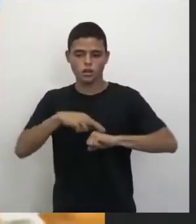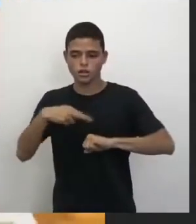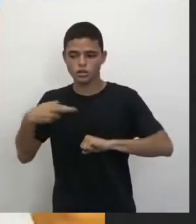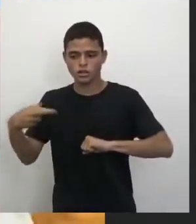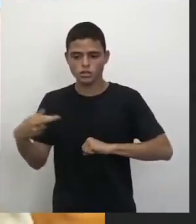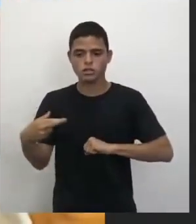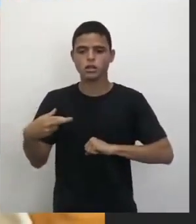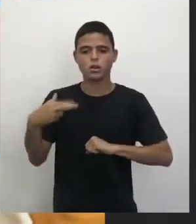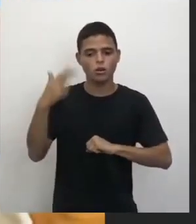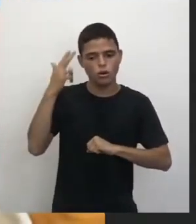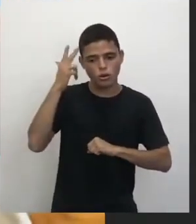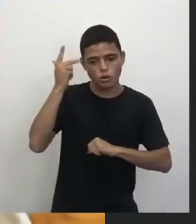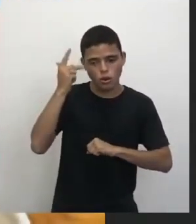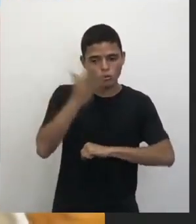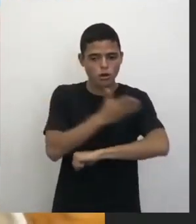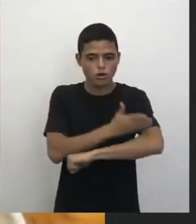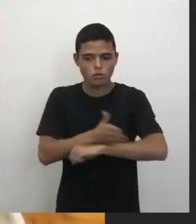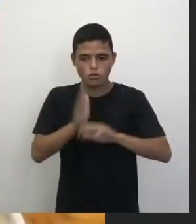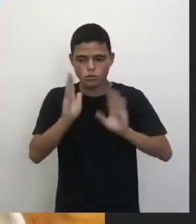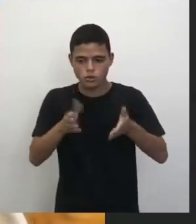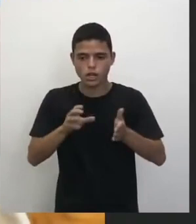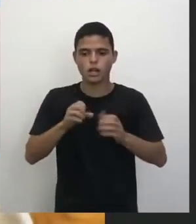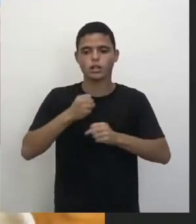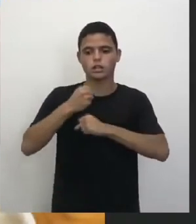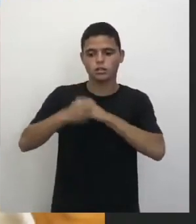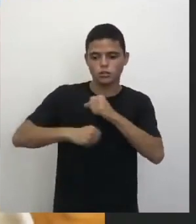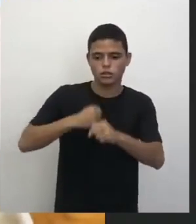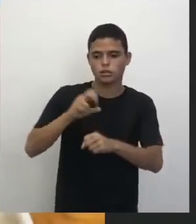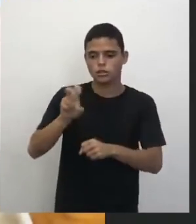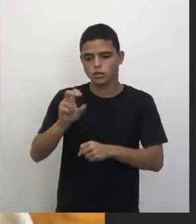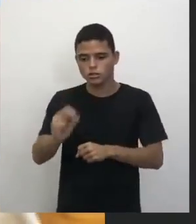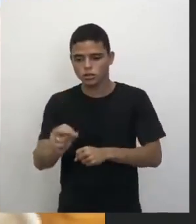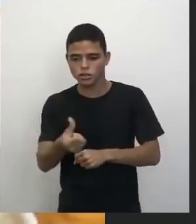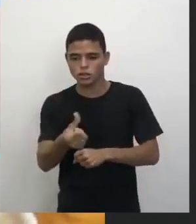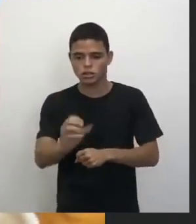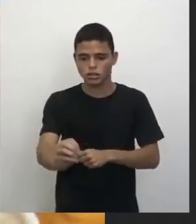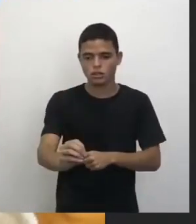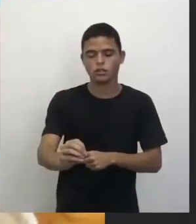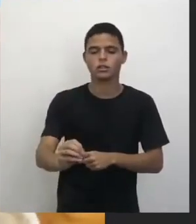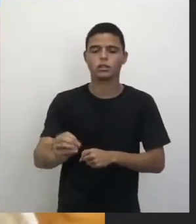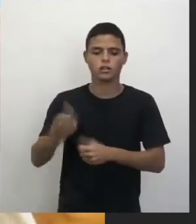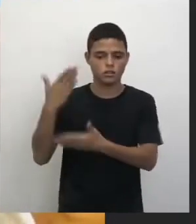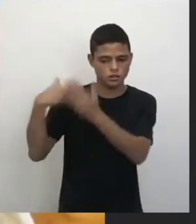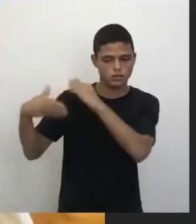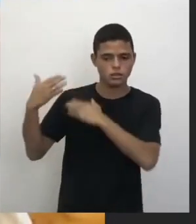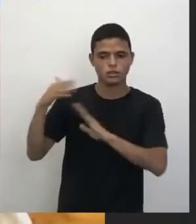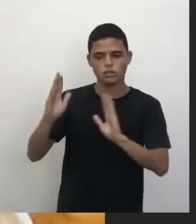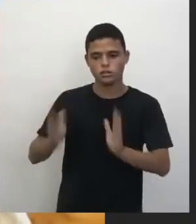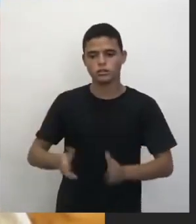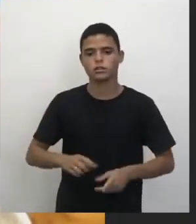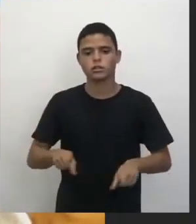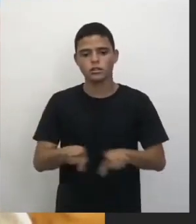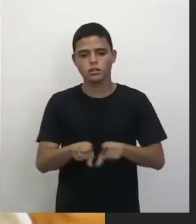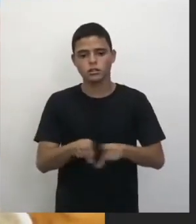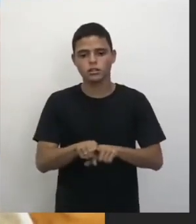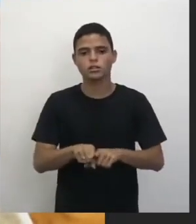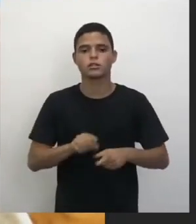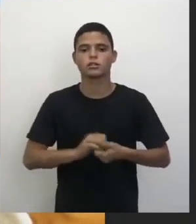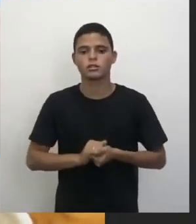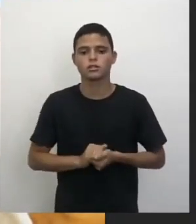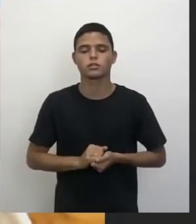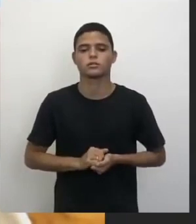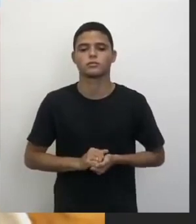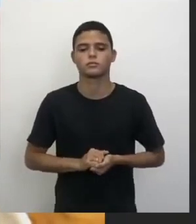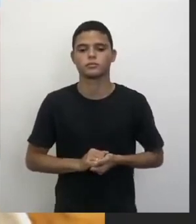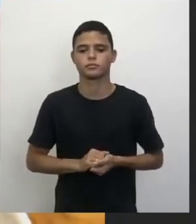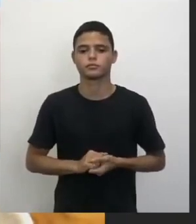comum dos heróis dos anos 50, 60, né? E, só que, como eu disse, né, por ser uma paródia, então ele é um super-herói que é bem-humorado,